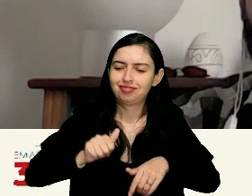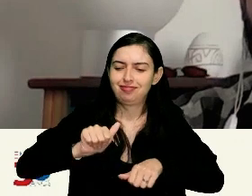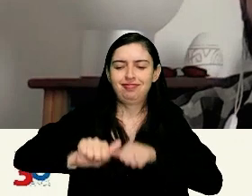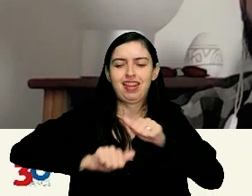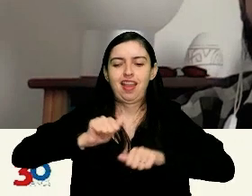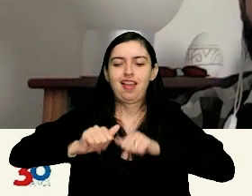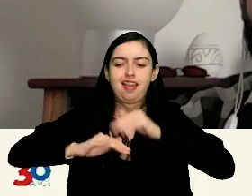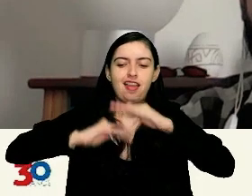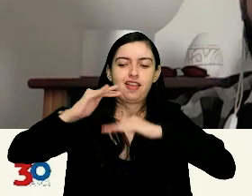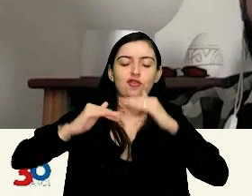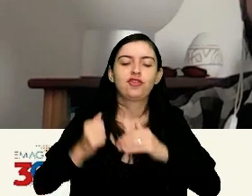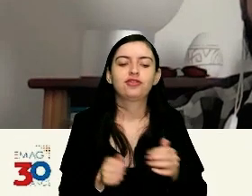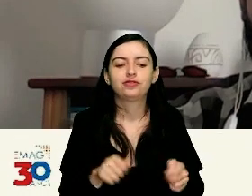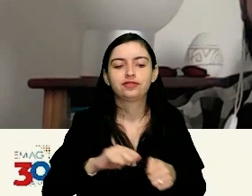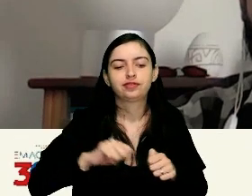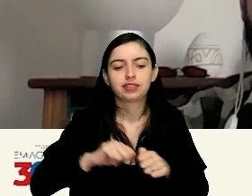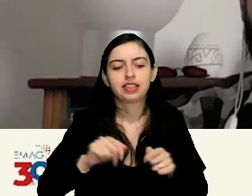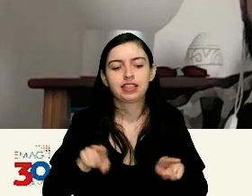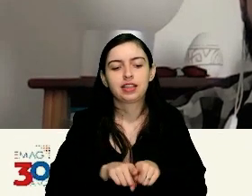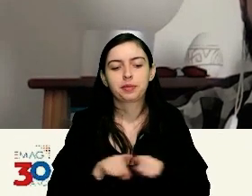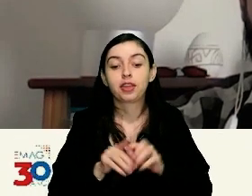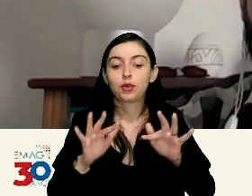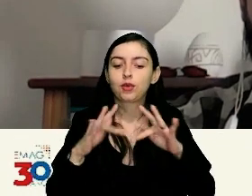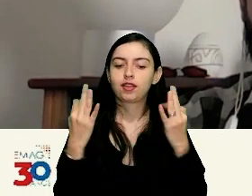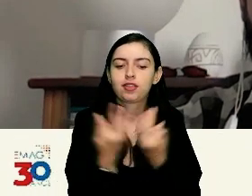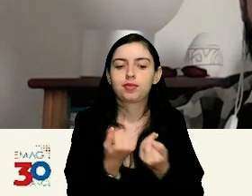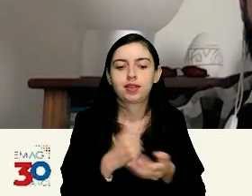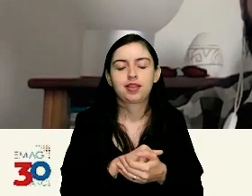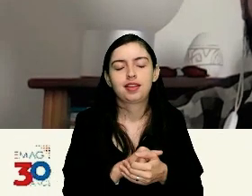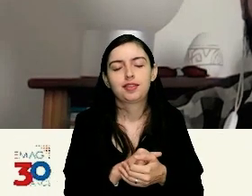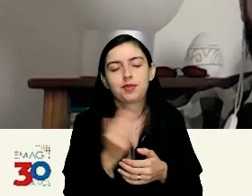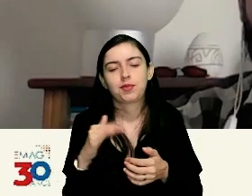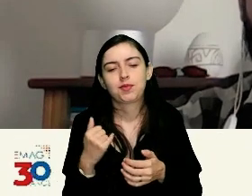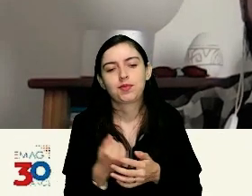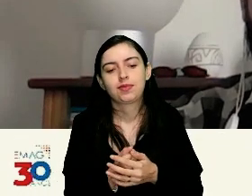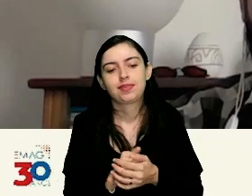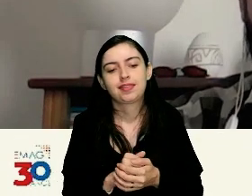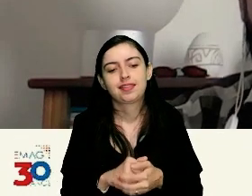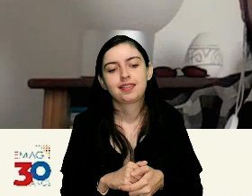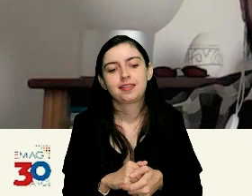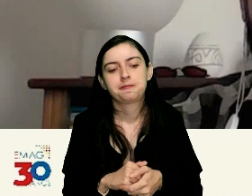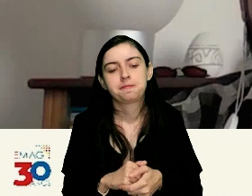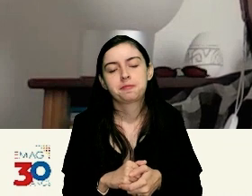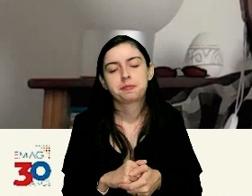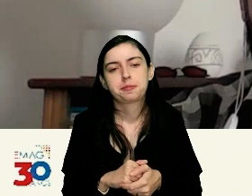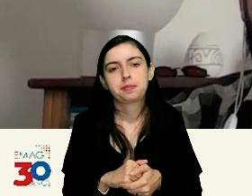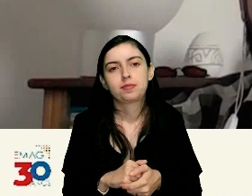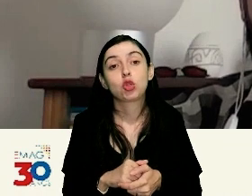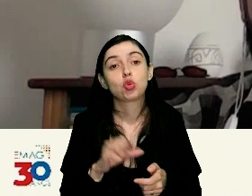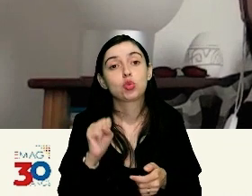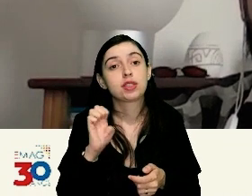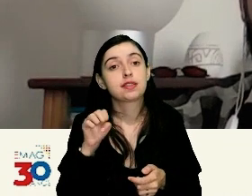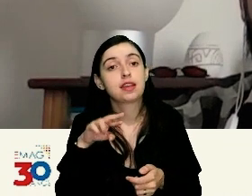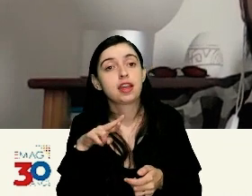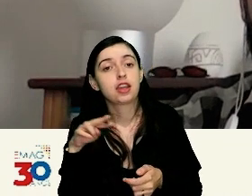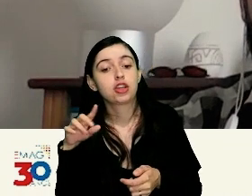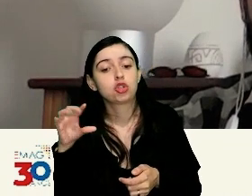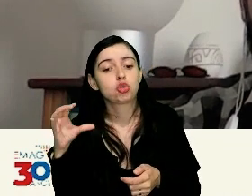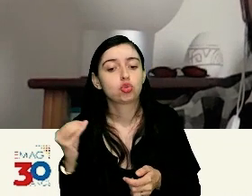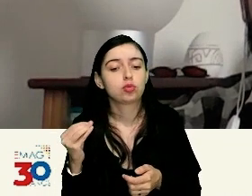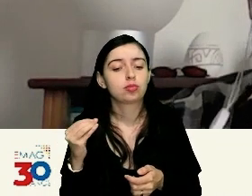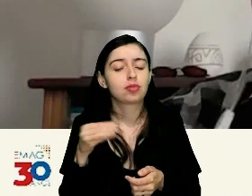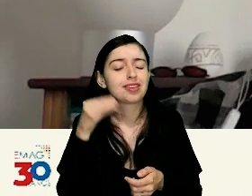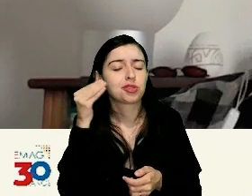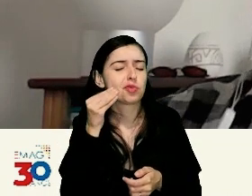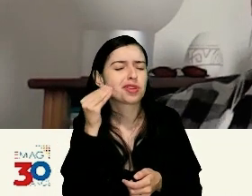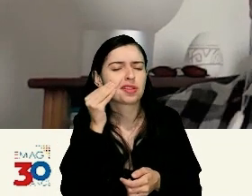isso com a família dele, une a família dessa forma. O Sérgio vai trazer um pouco, né, da experiência dele, ele não